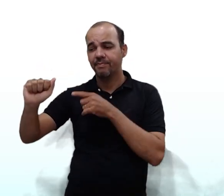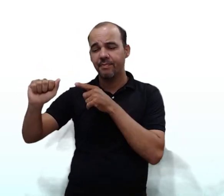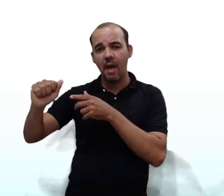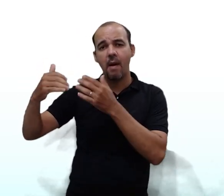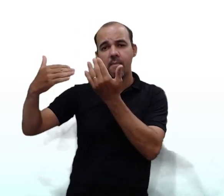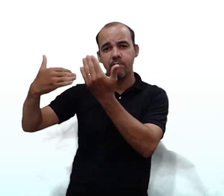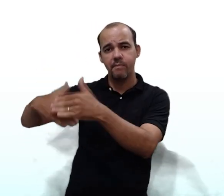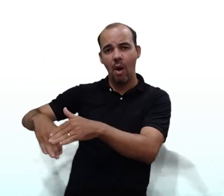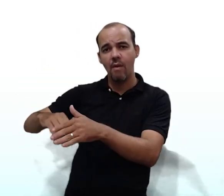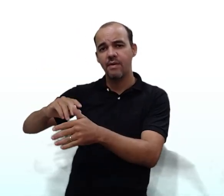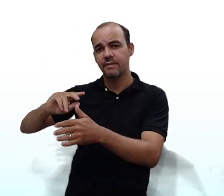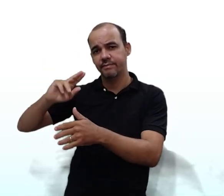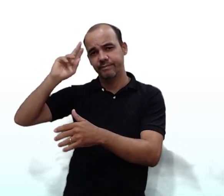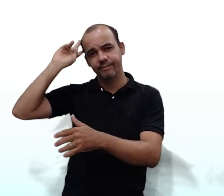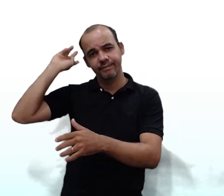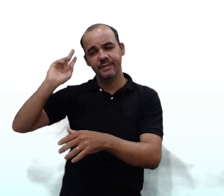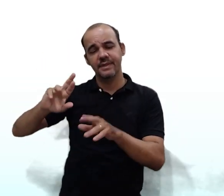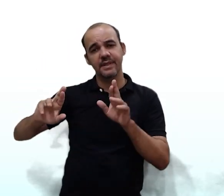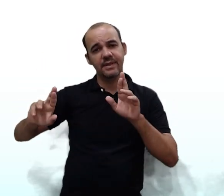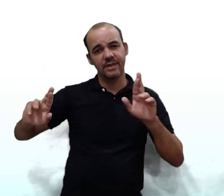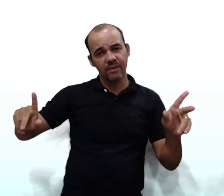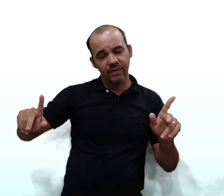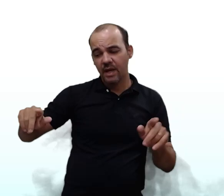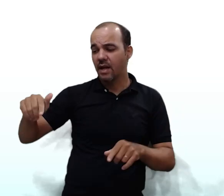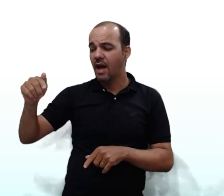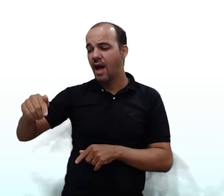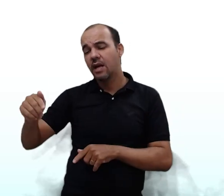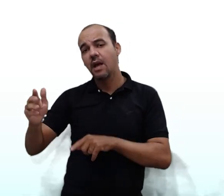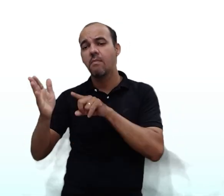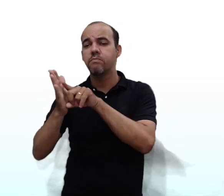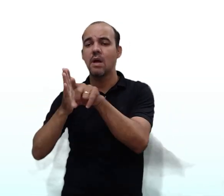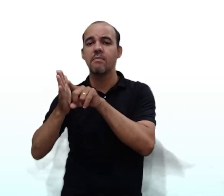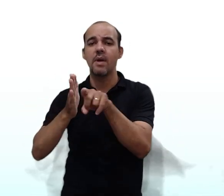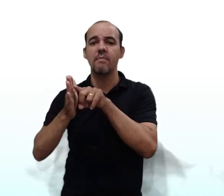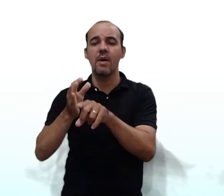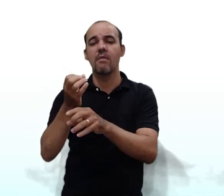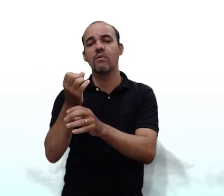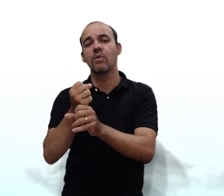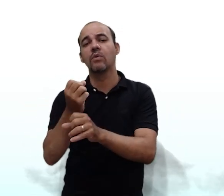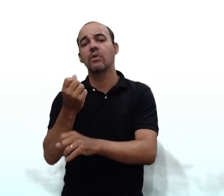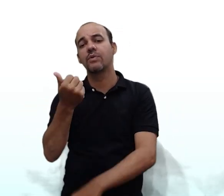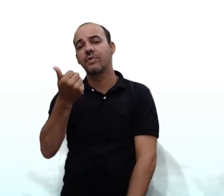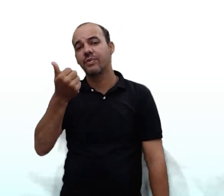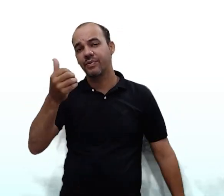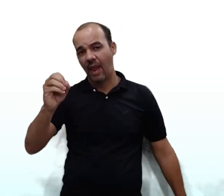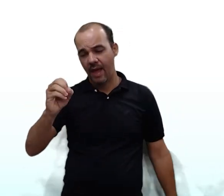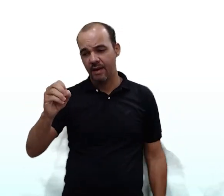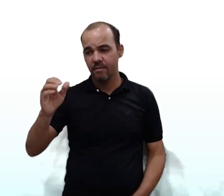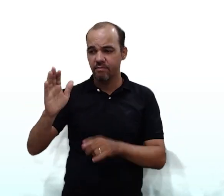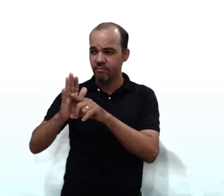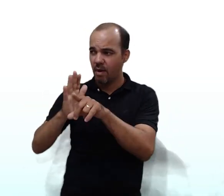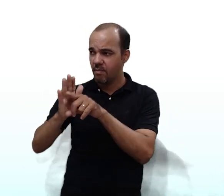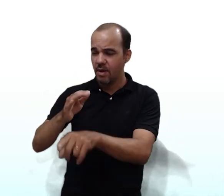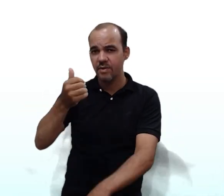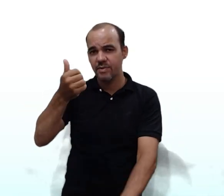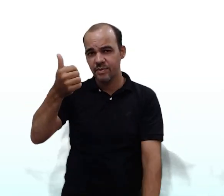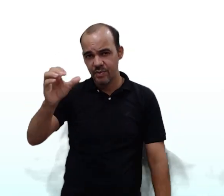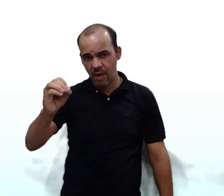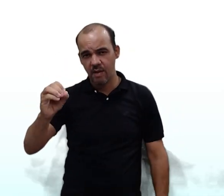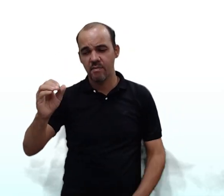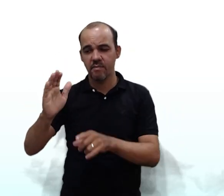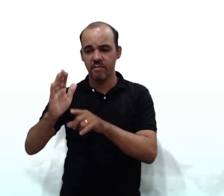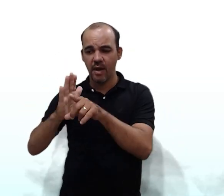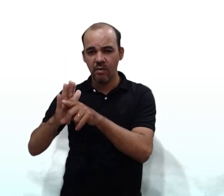um pouquinho diferente porque, em relação ao número de questões, a gente vai ter ali 10 questões, enquanto que no Enem a gente só tinha 5, que eu te